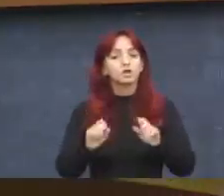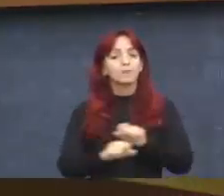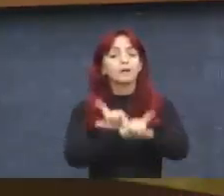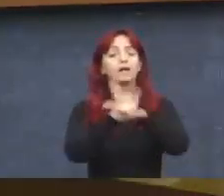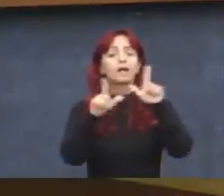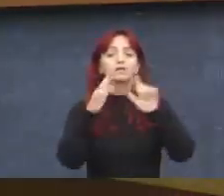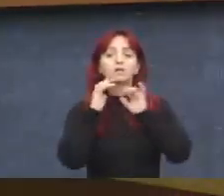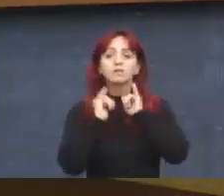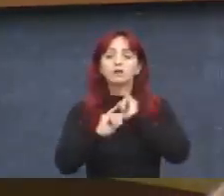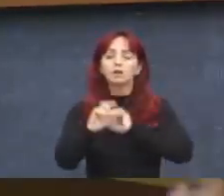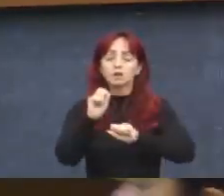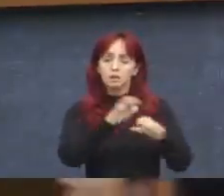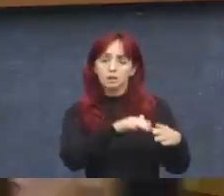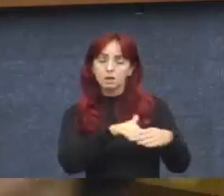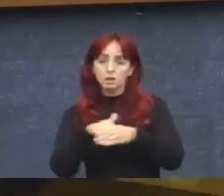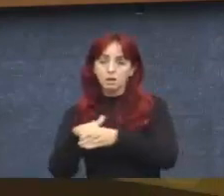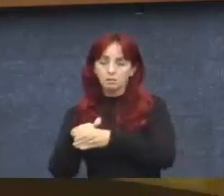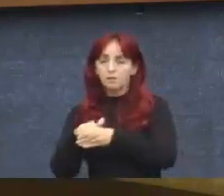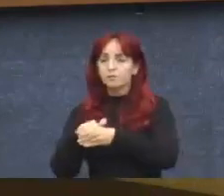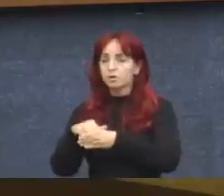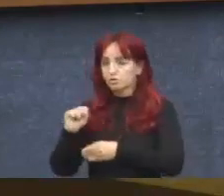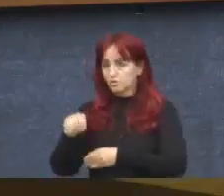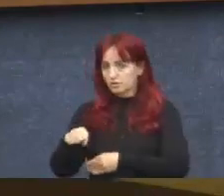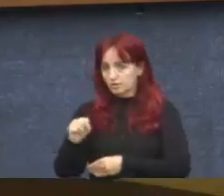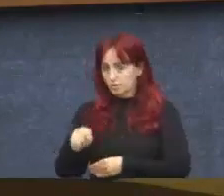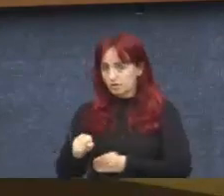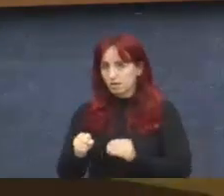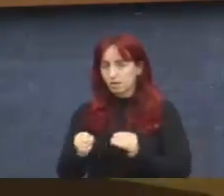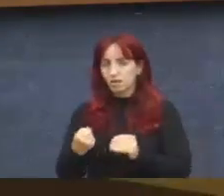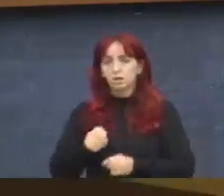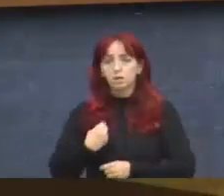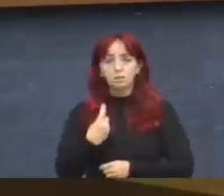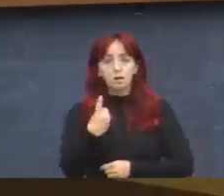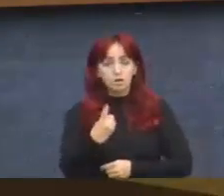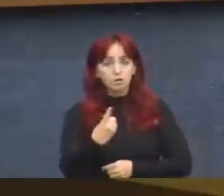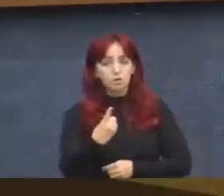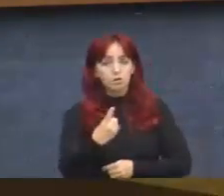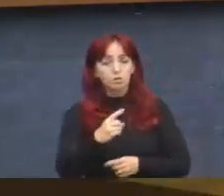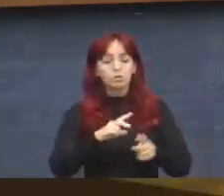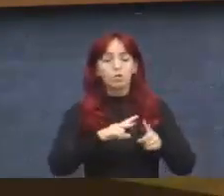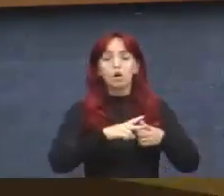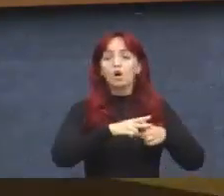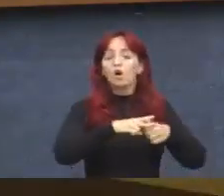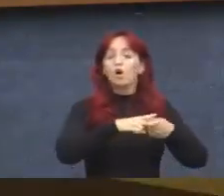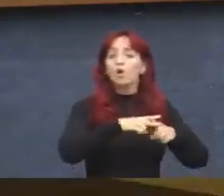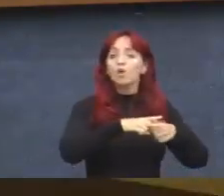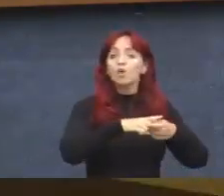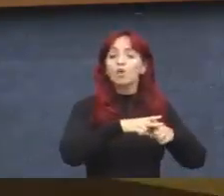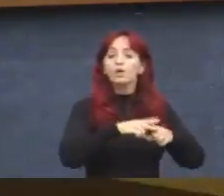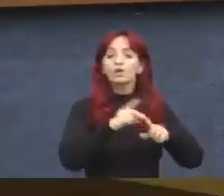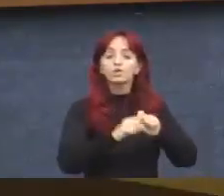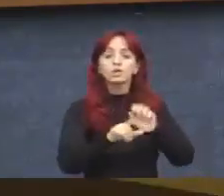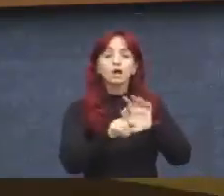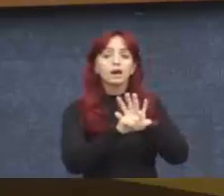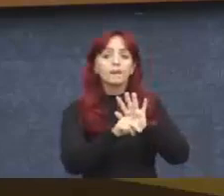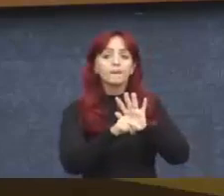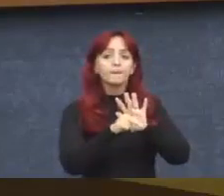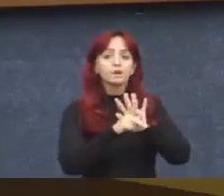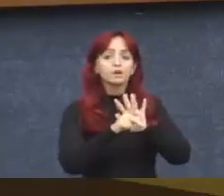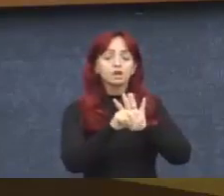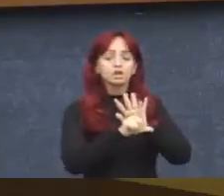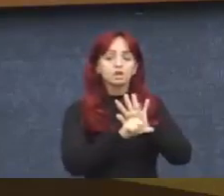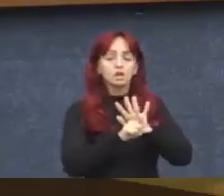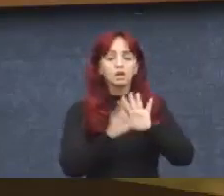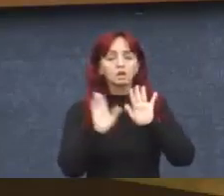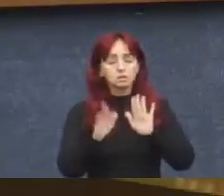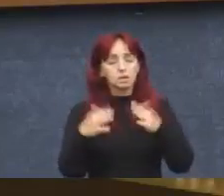estamos vou encaminhar o voto sim, a emenda número 1, é que corrige uma referência feita ao Estado no projeto de lei, desde já parabenizar